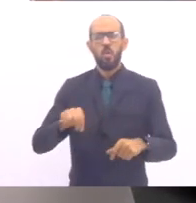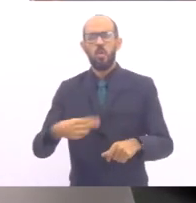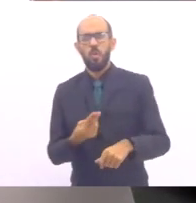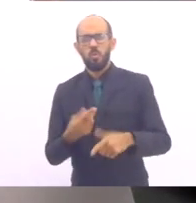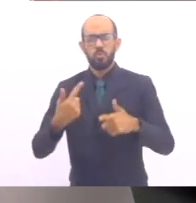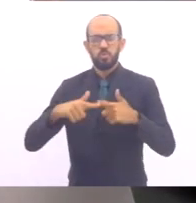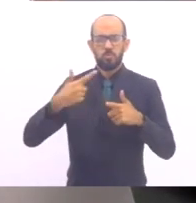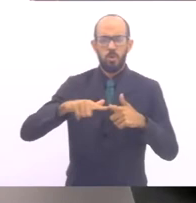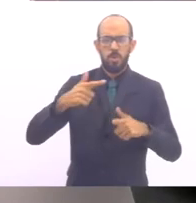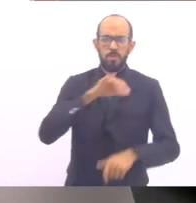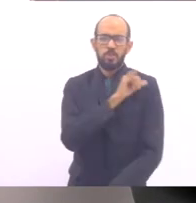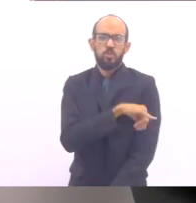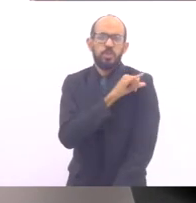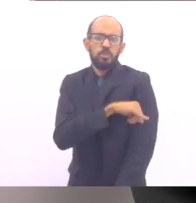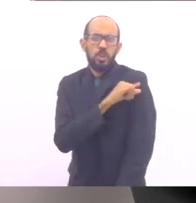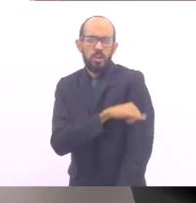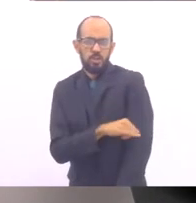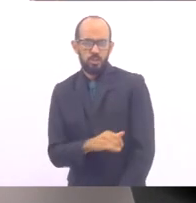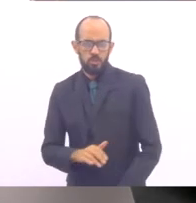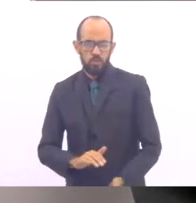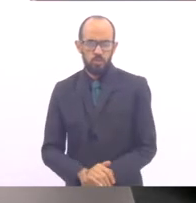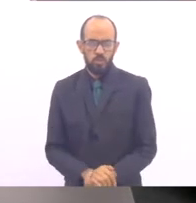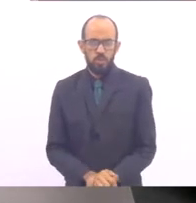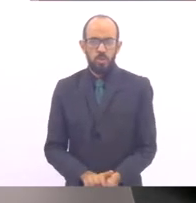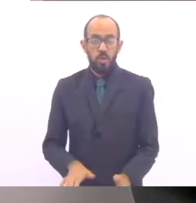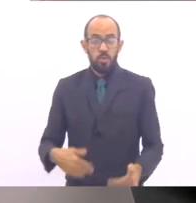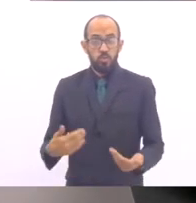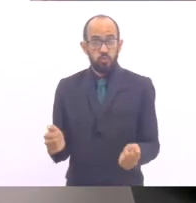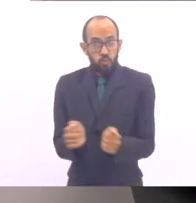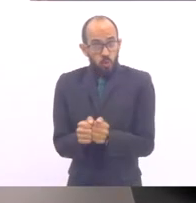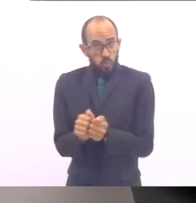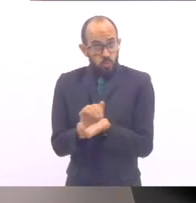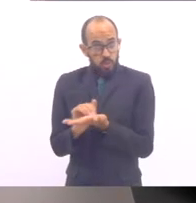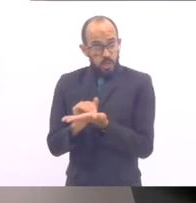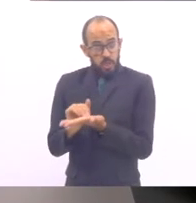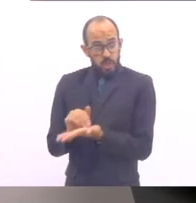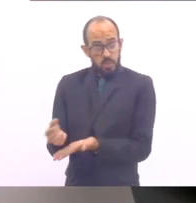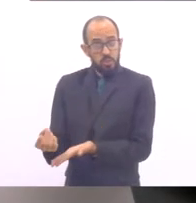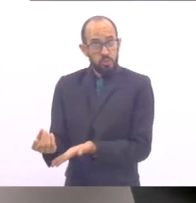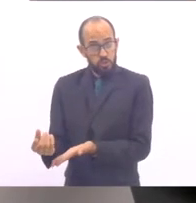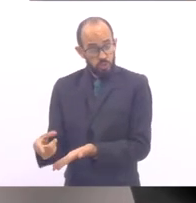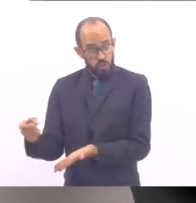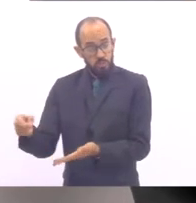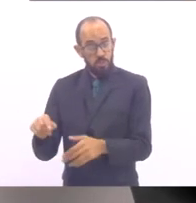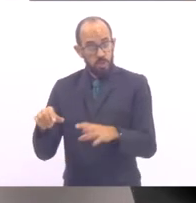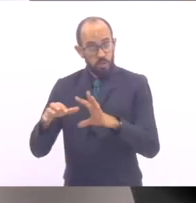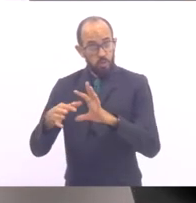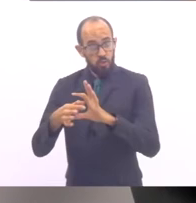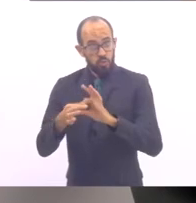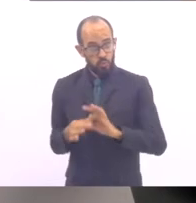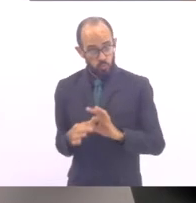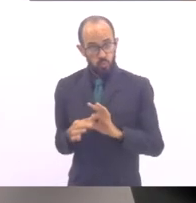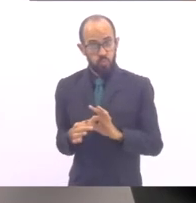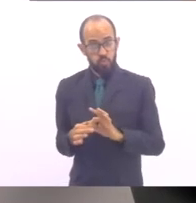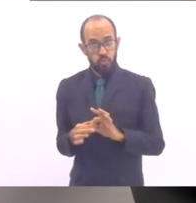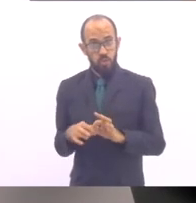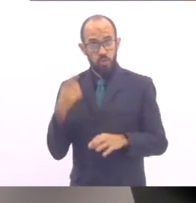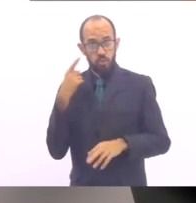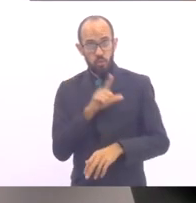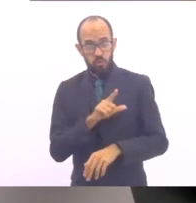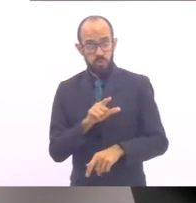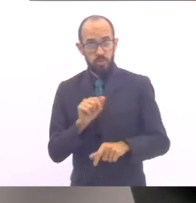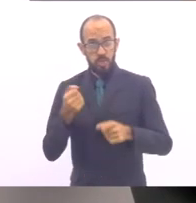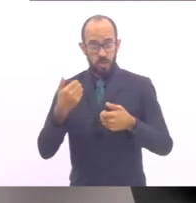Janeiro. Então, hoje a gente está em tratativas junto com a Fazenda, para que a gente possa, junto com a Fazenda, pegar no banco